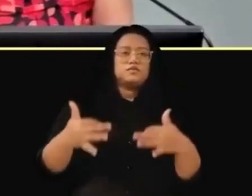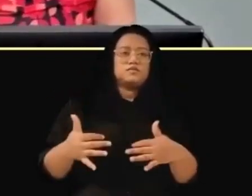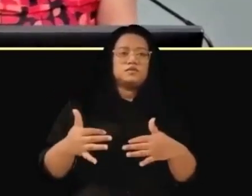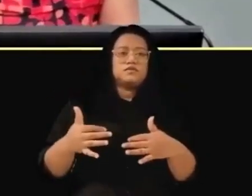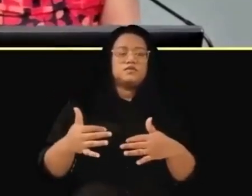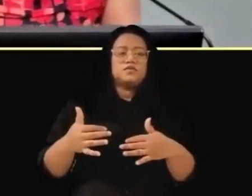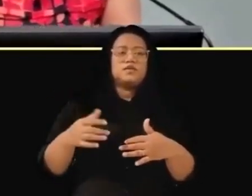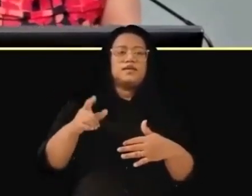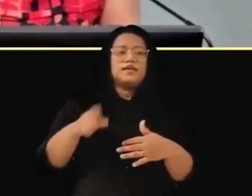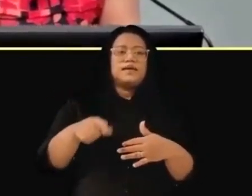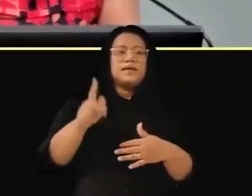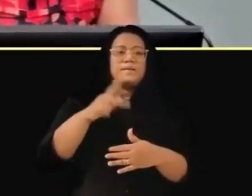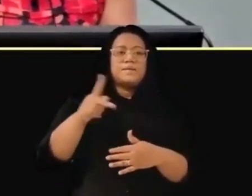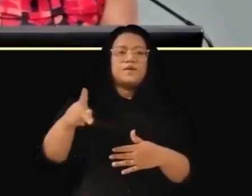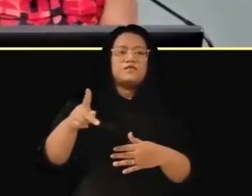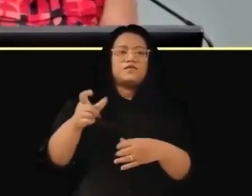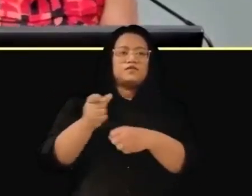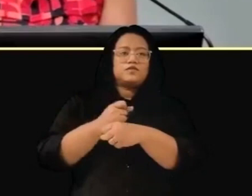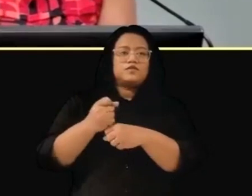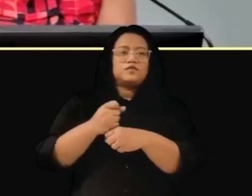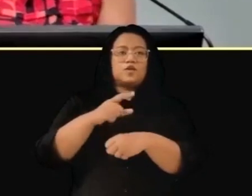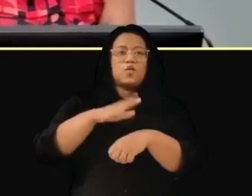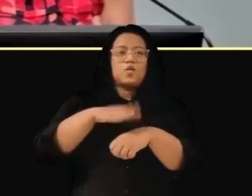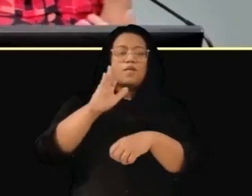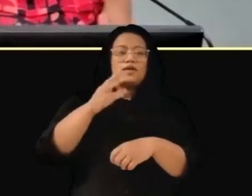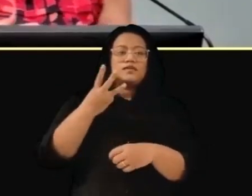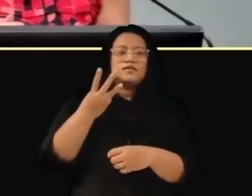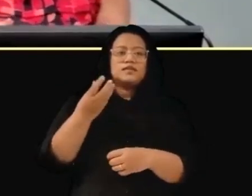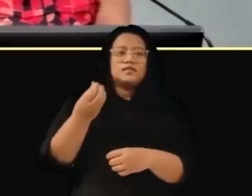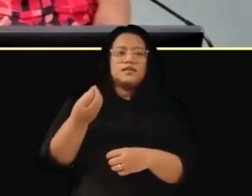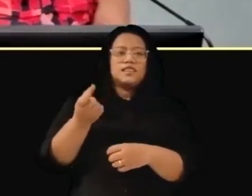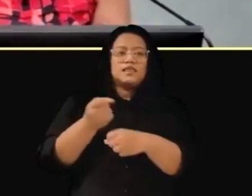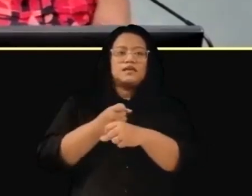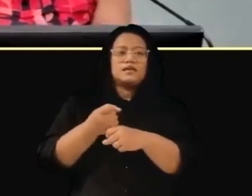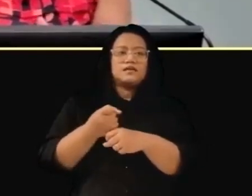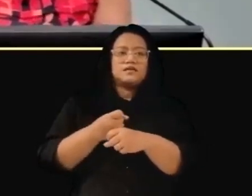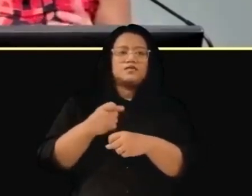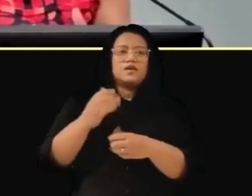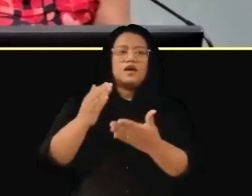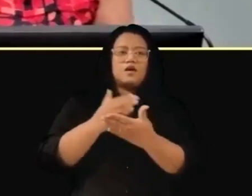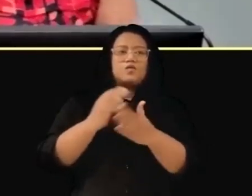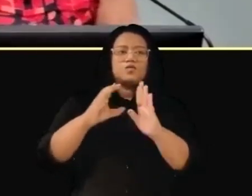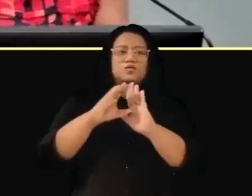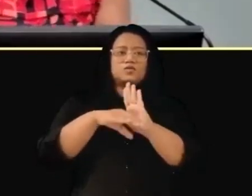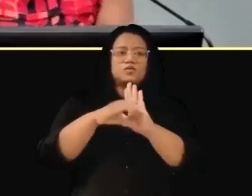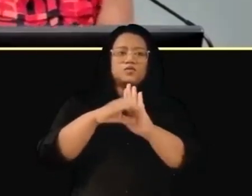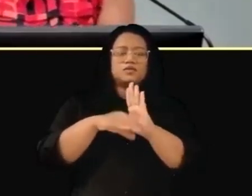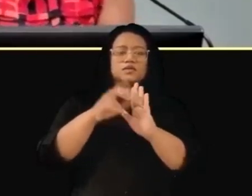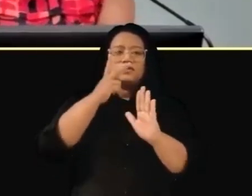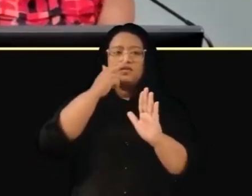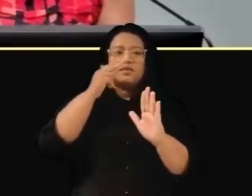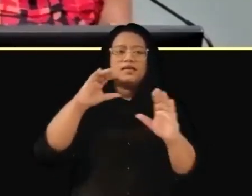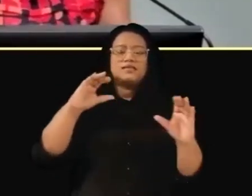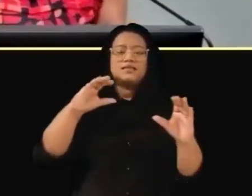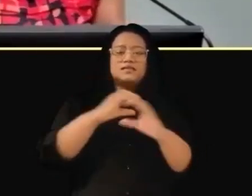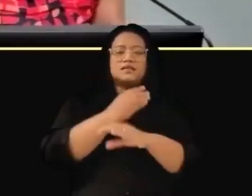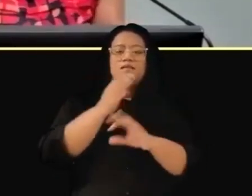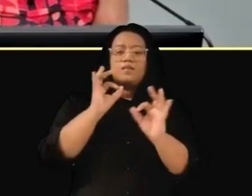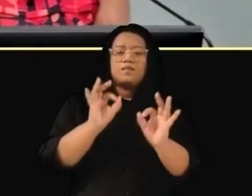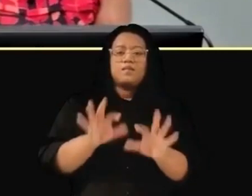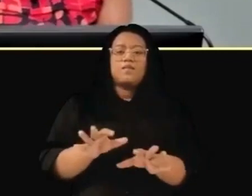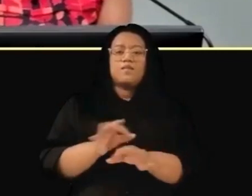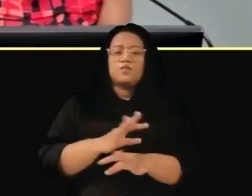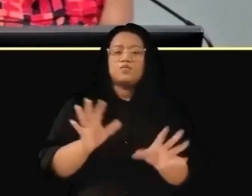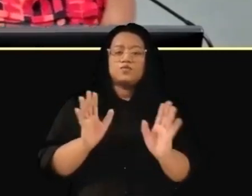porque quem dá aula há muito tempo, eu dou aula há quase 30 anos, às vezes tem alguns conceitos que a gente acha que já são consolidados, então a gente não precisa perder muito